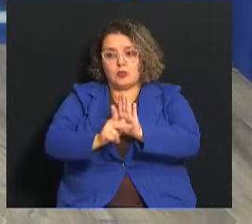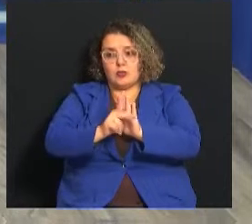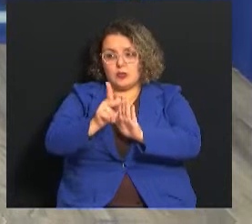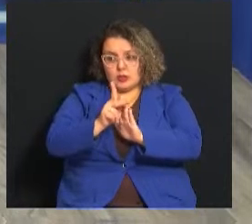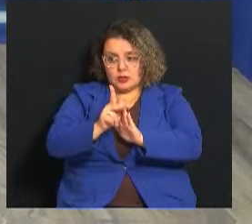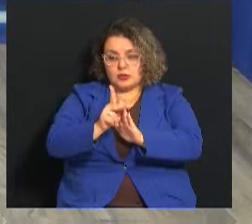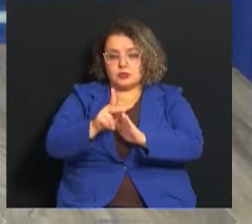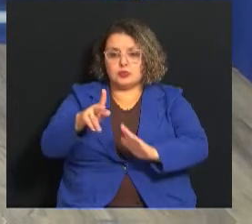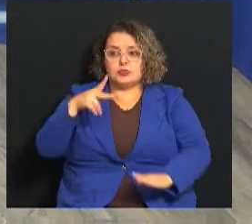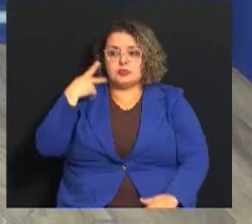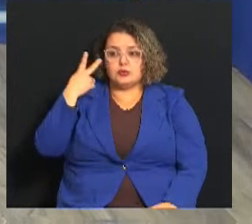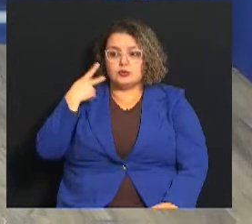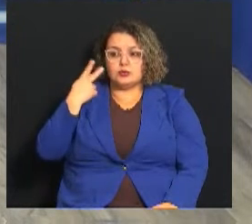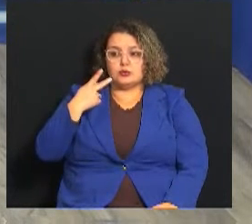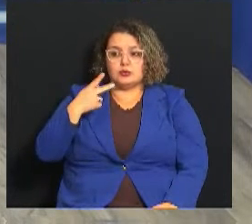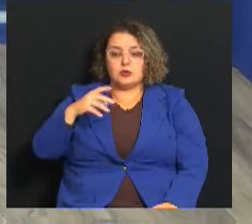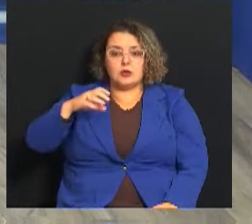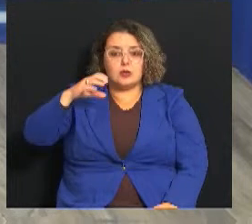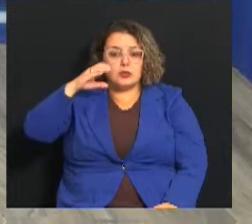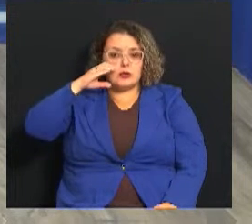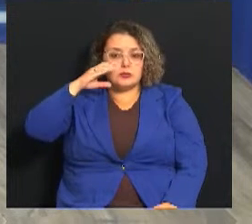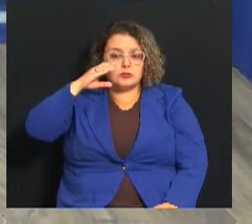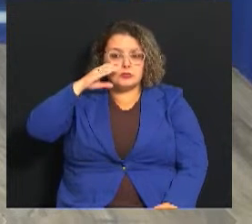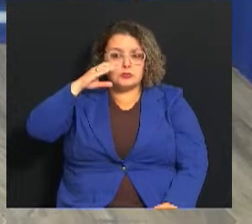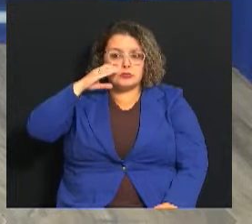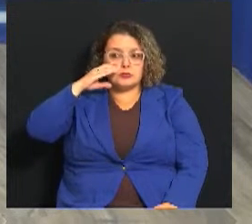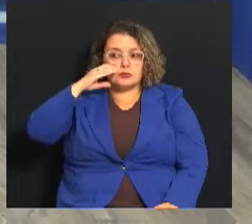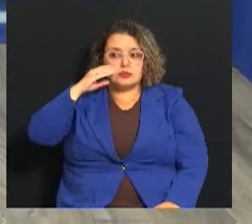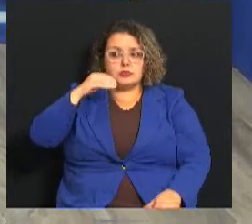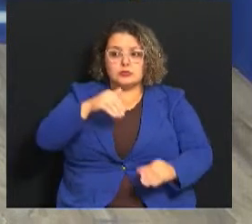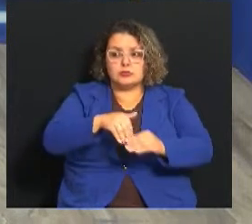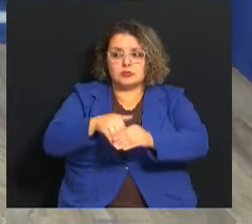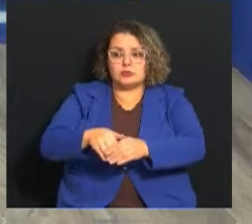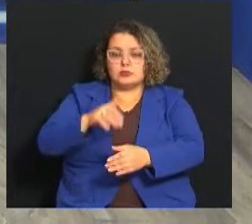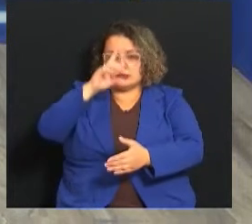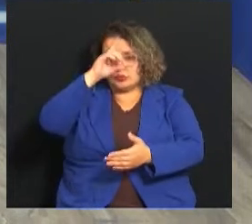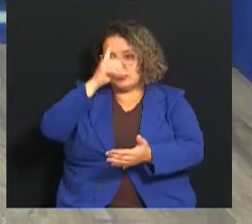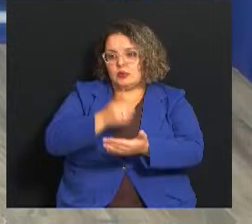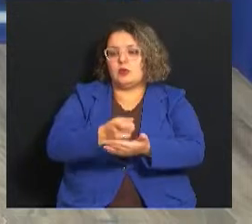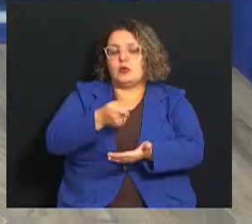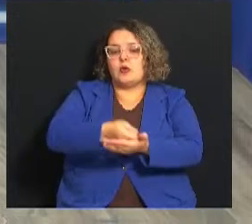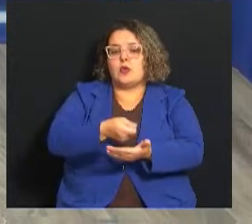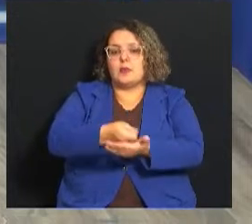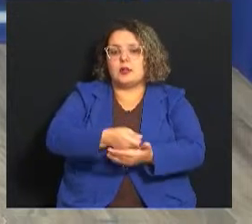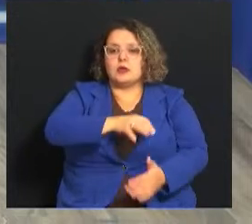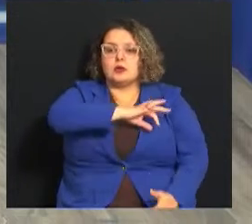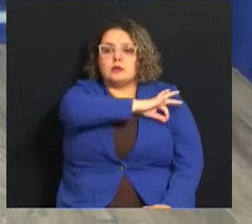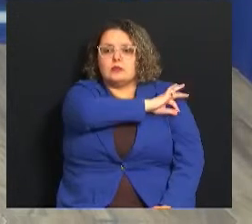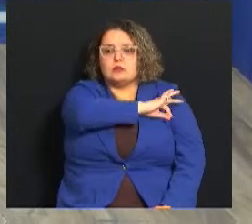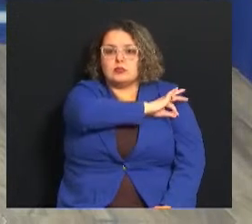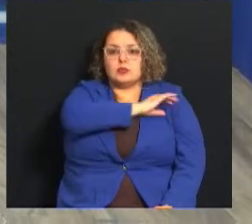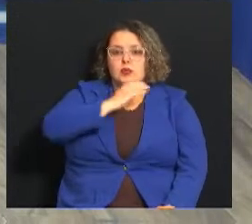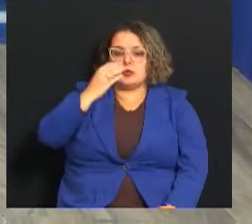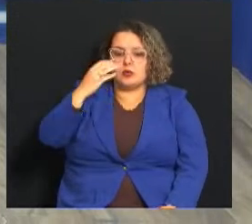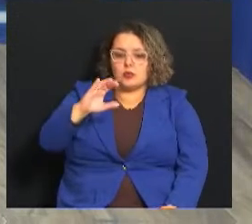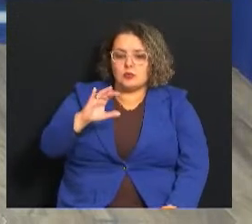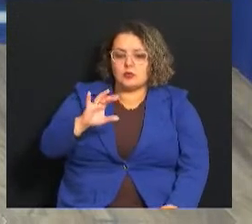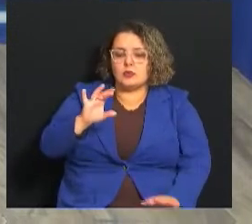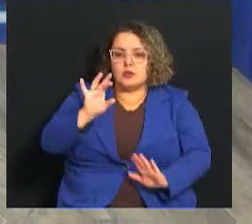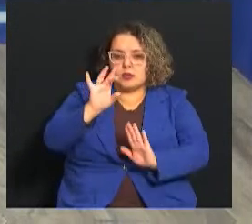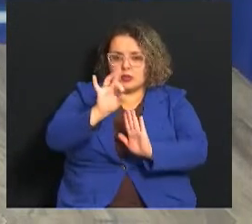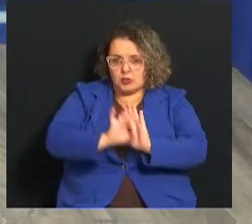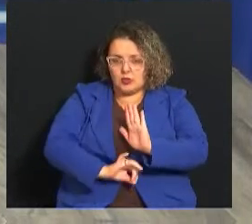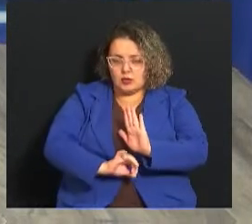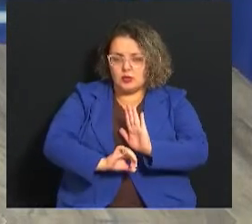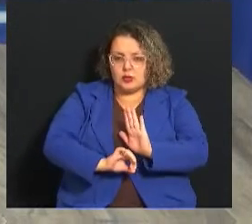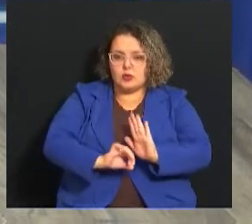do vereador Luiz Cirilo, que ia ser votado em definitivo, obrigando a prefeitura a publicar no site oficial informações mensais